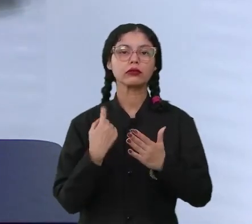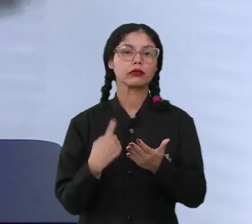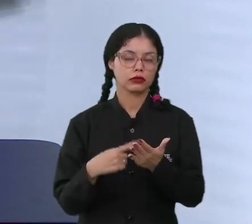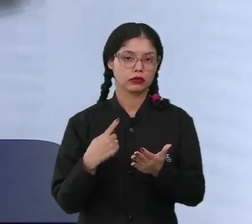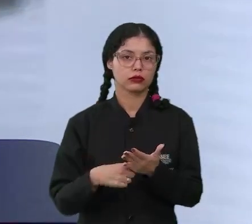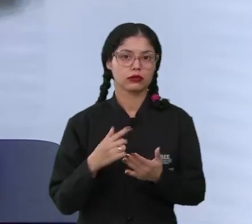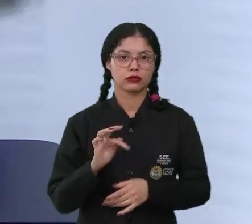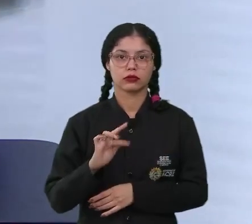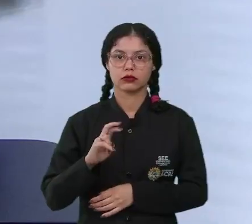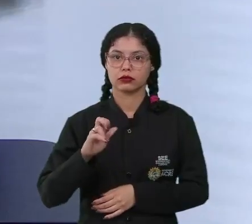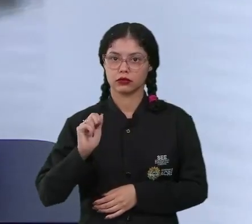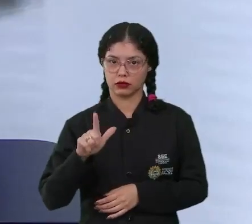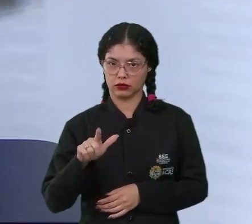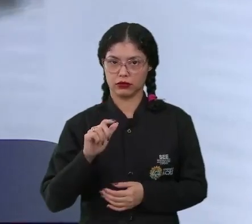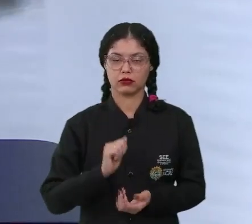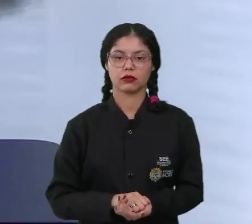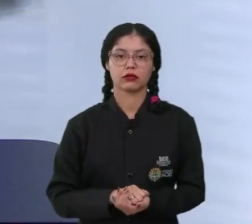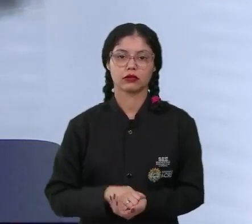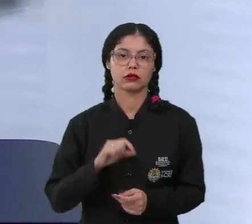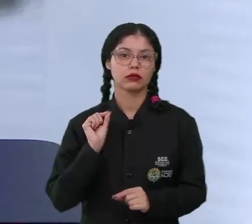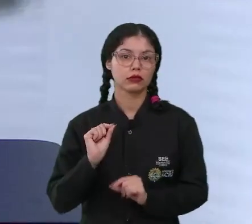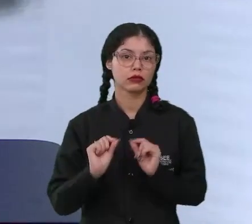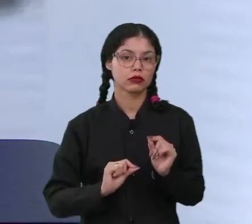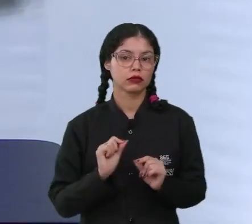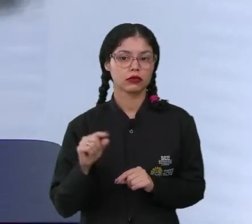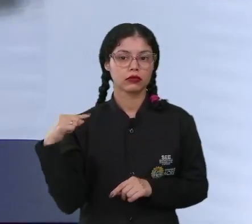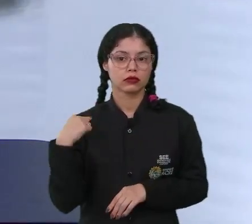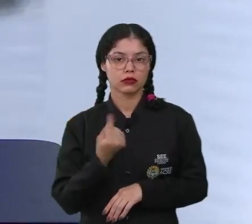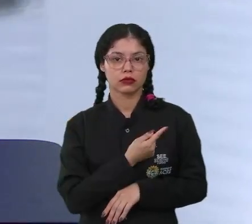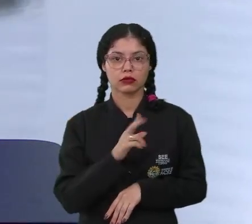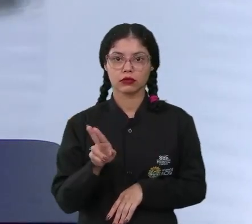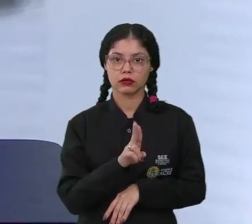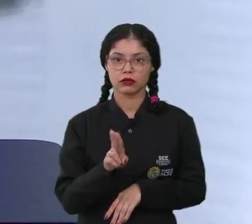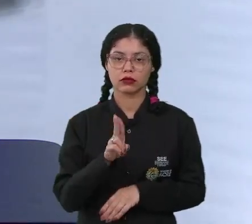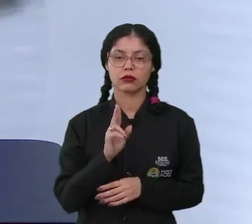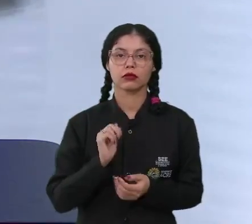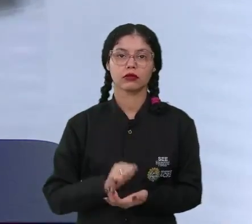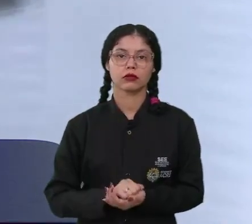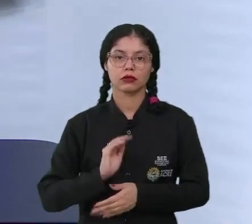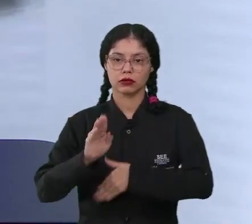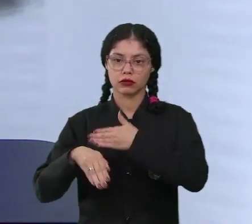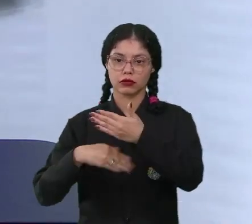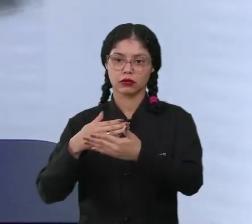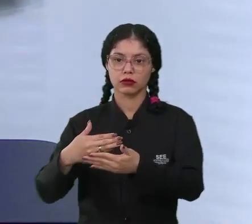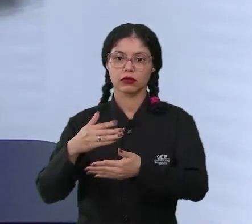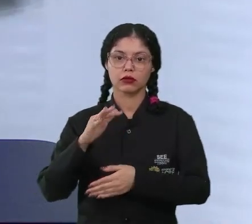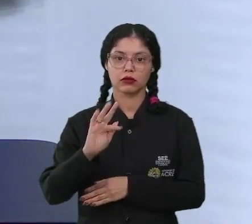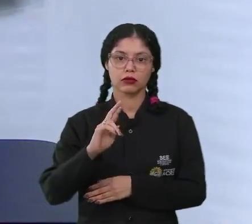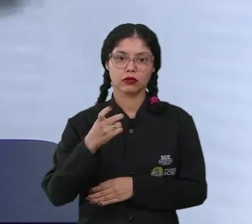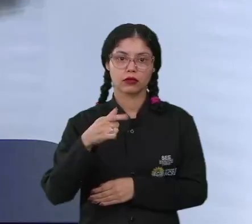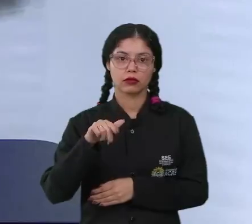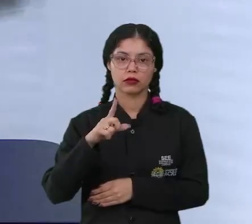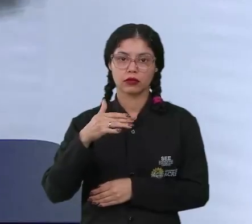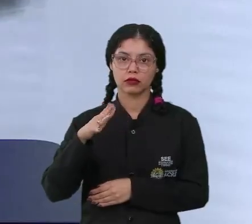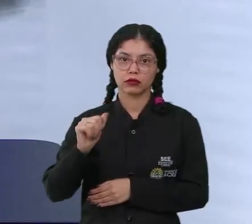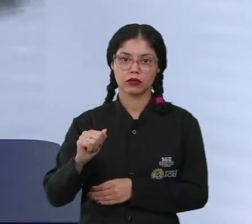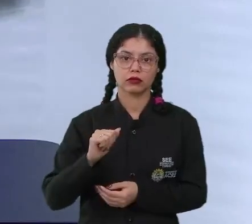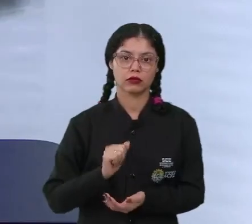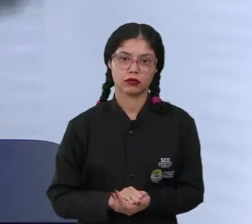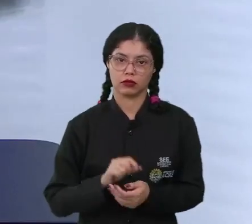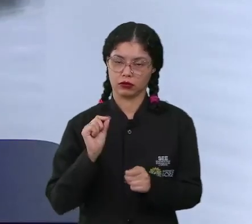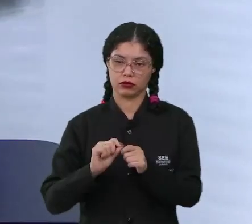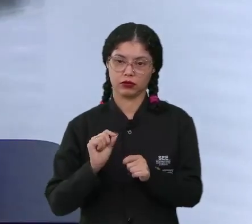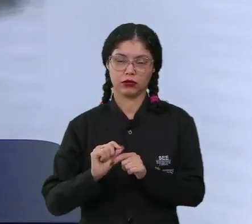considerada filial. Então, isso é o que nós vamos chamar de fragmentação do processo produtivo. E isso faz